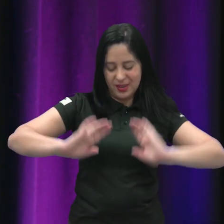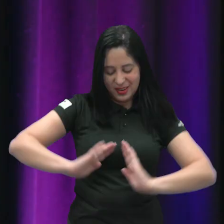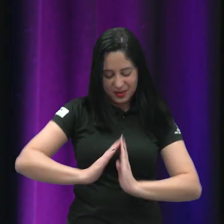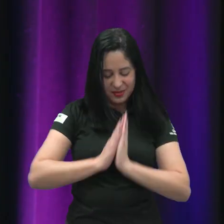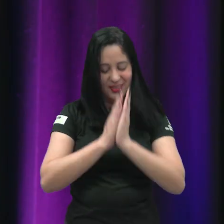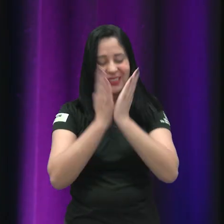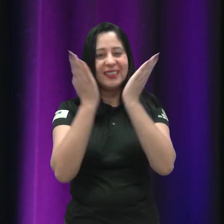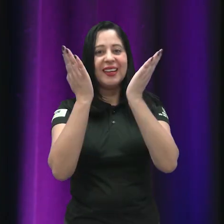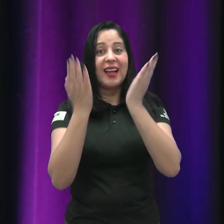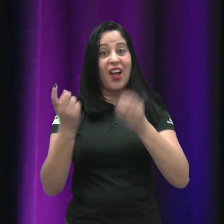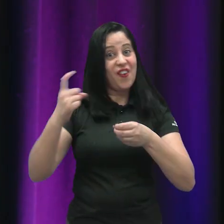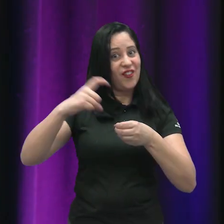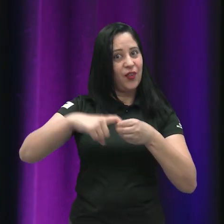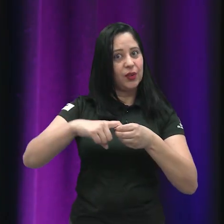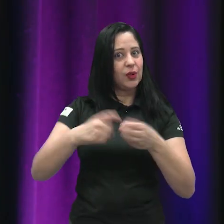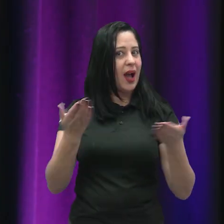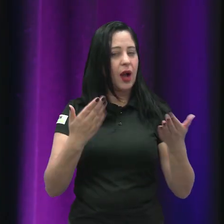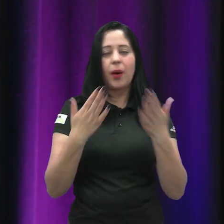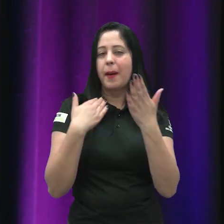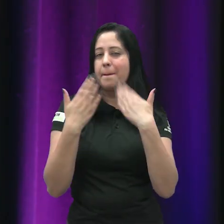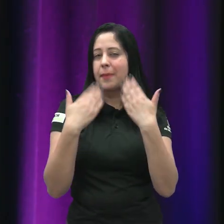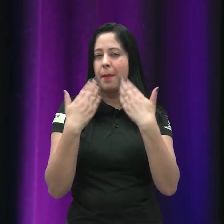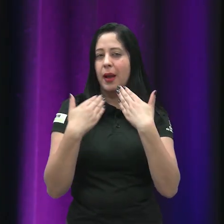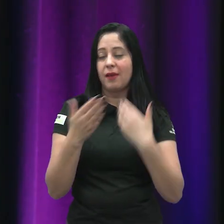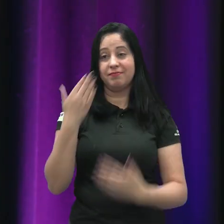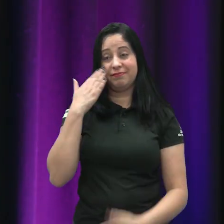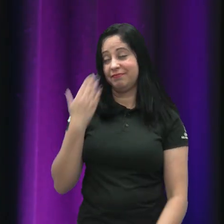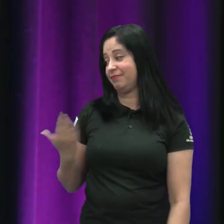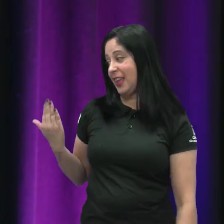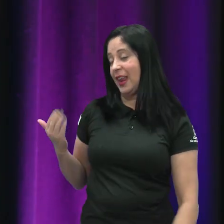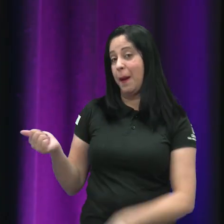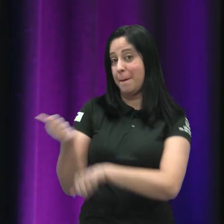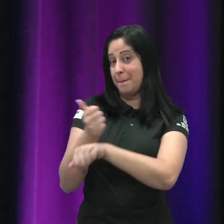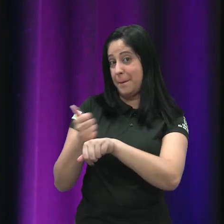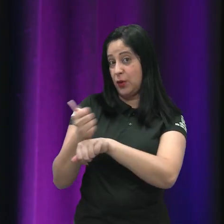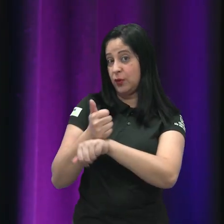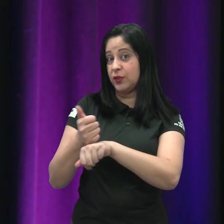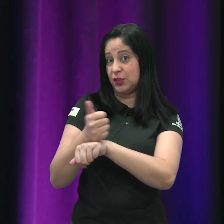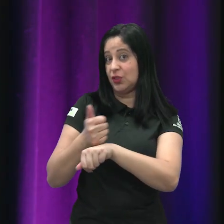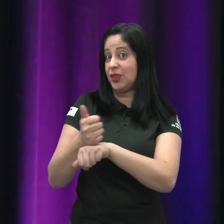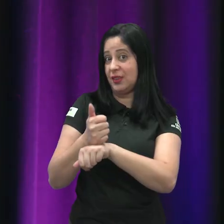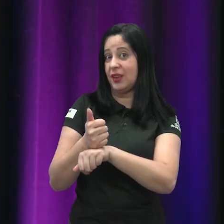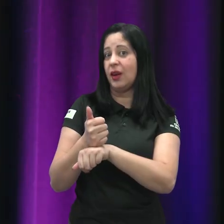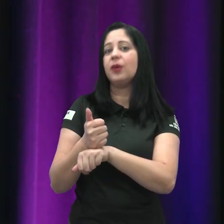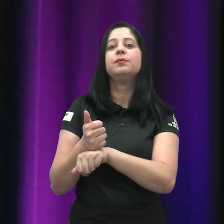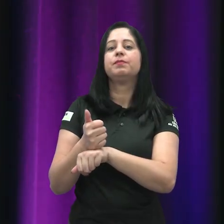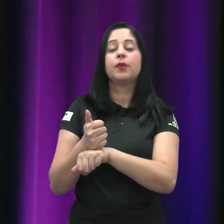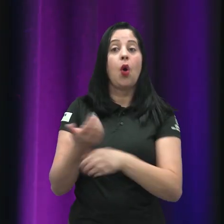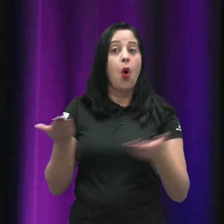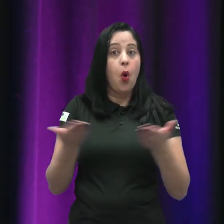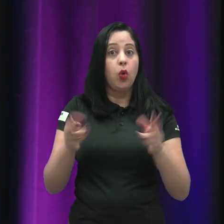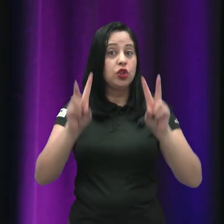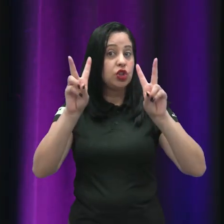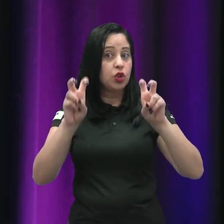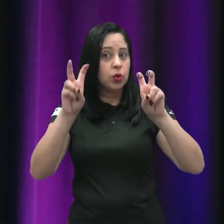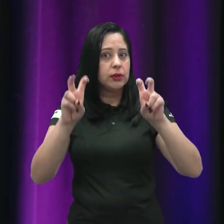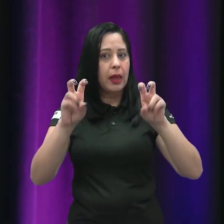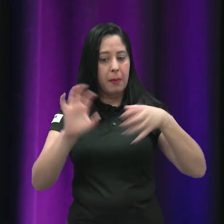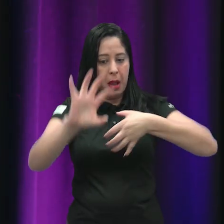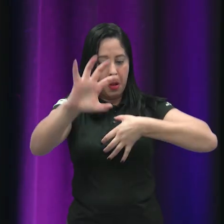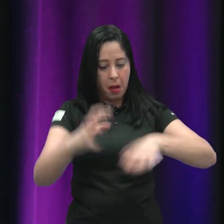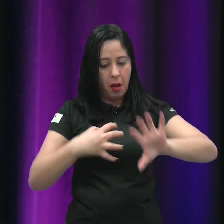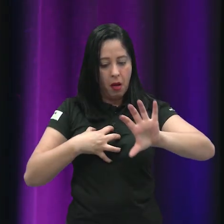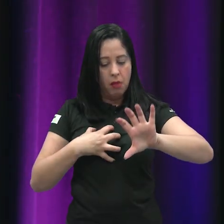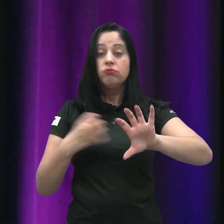E de volta com inspiração e agora o nosso bate-papo com a especialista. Hoje estamos falando sobre a importância